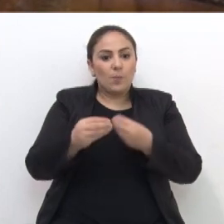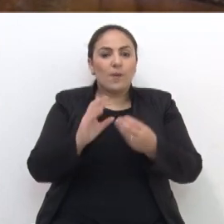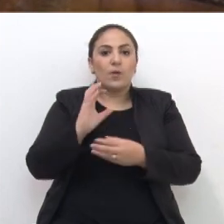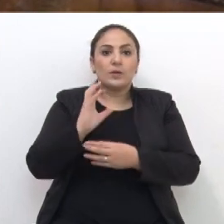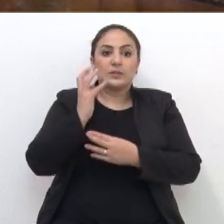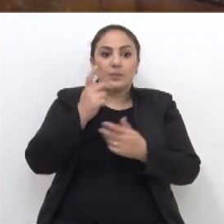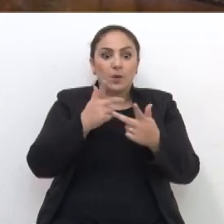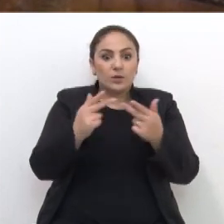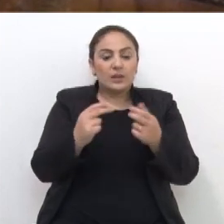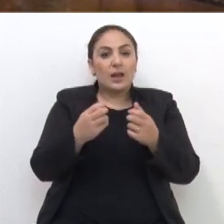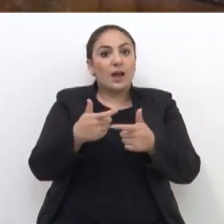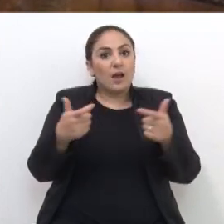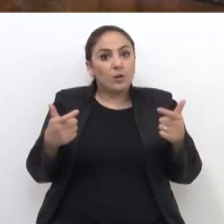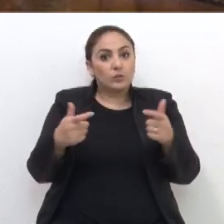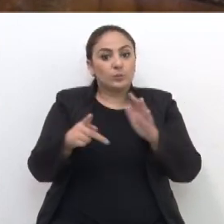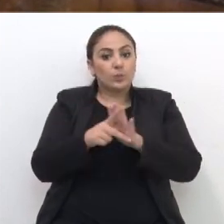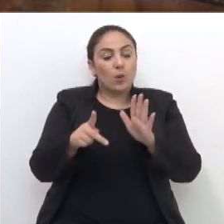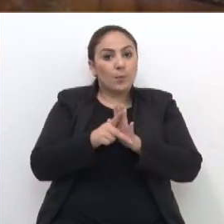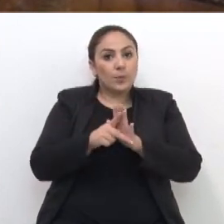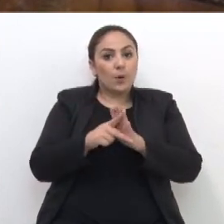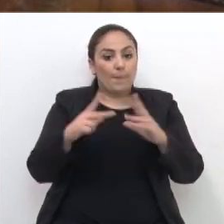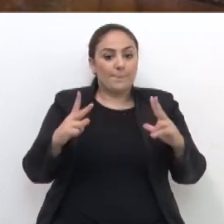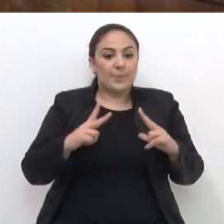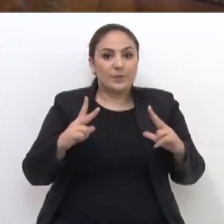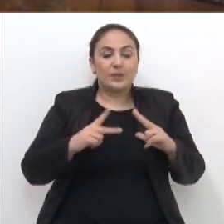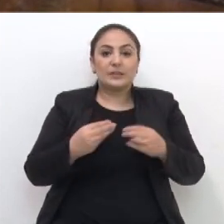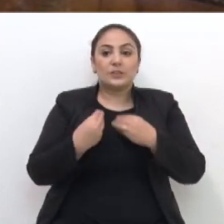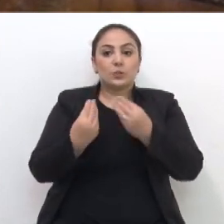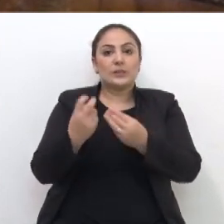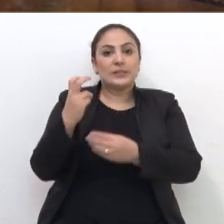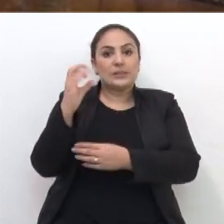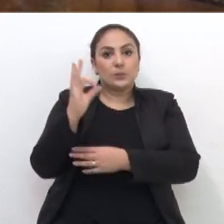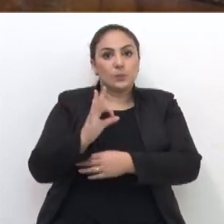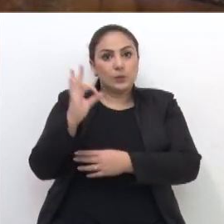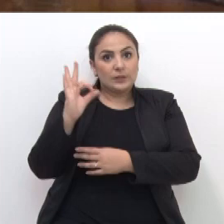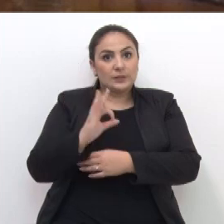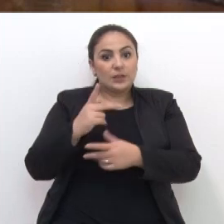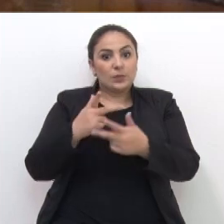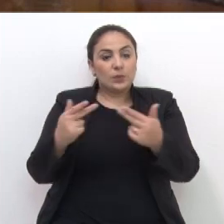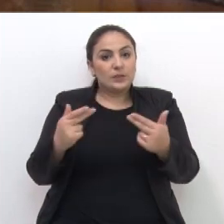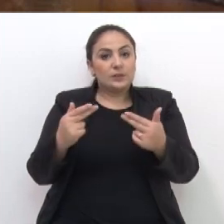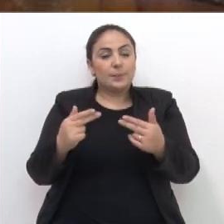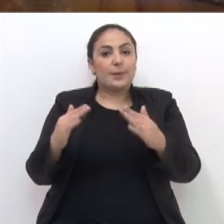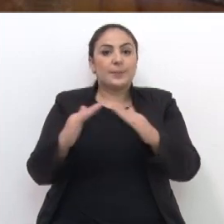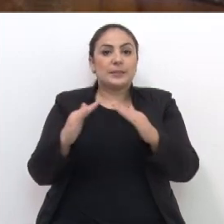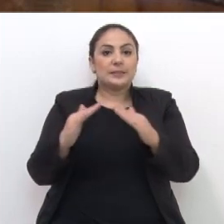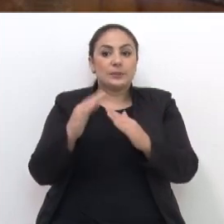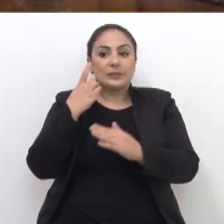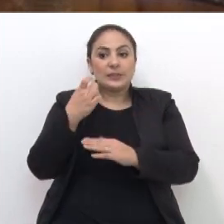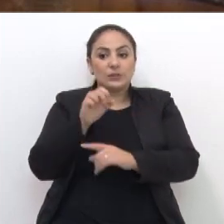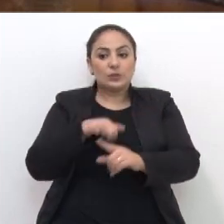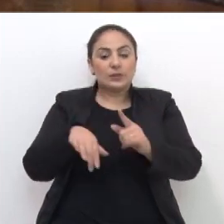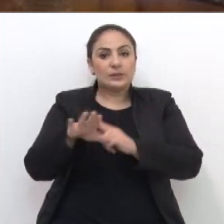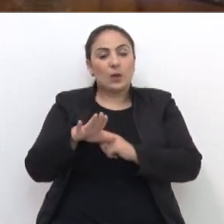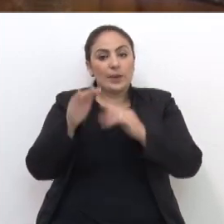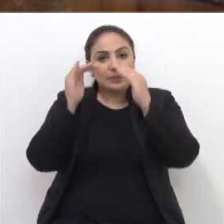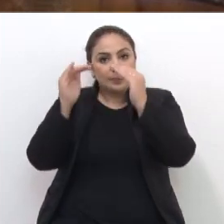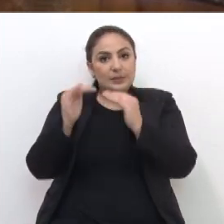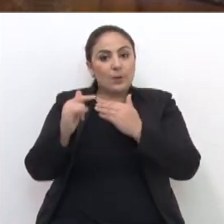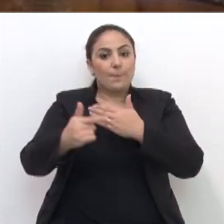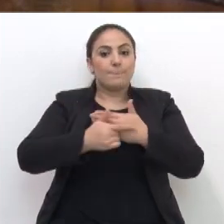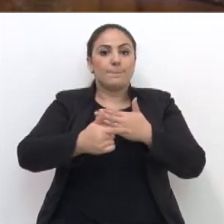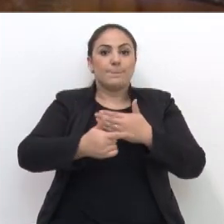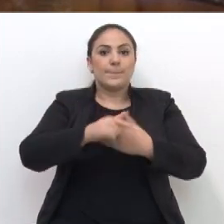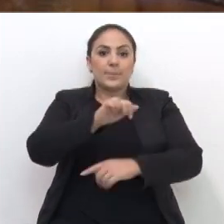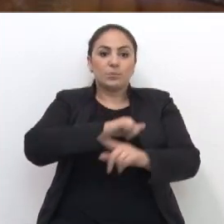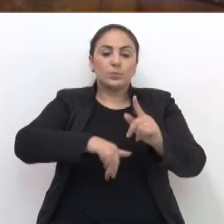ele doará 5% do que ele se beneficiará para a habitação de interesse social, cumprindo esse papel social que também tem